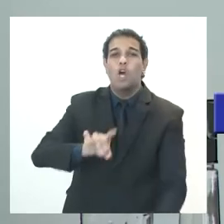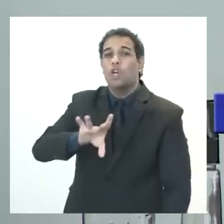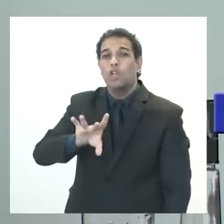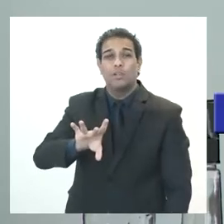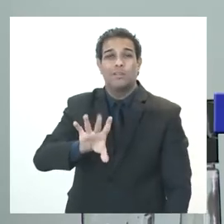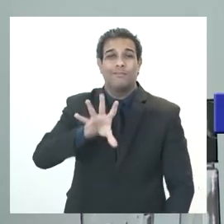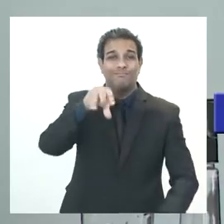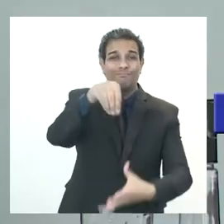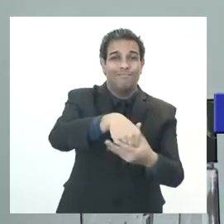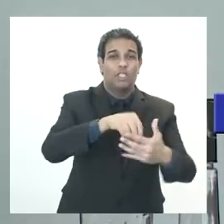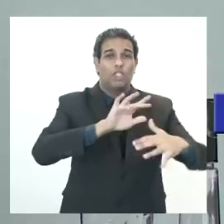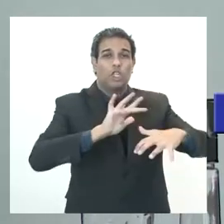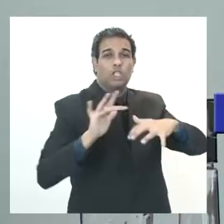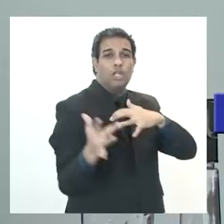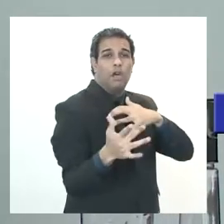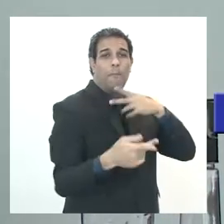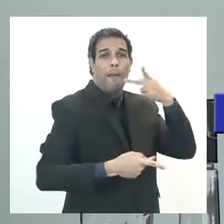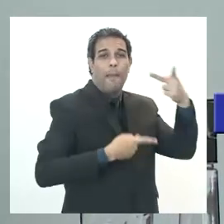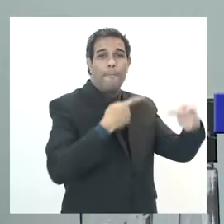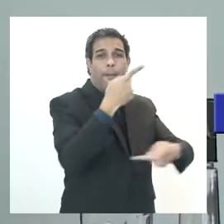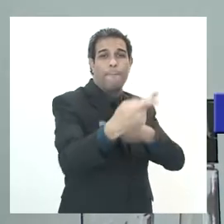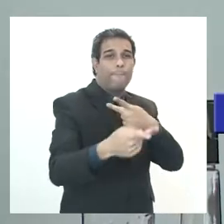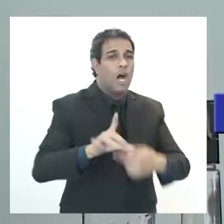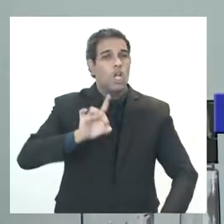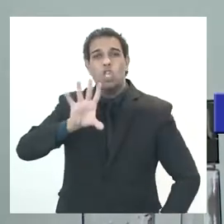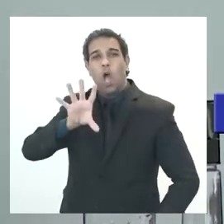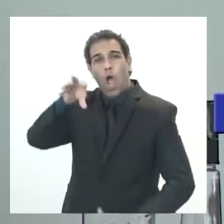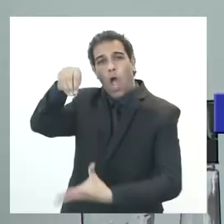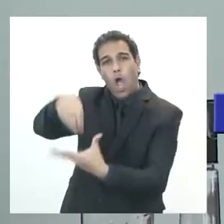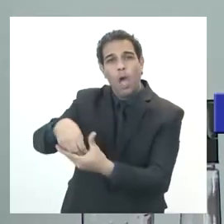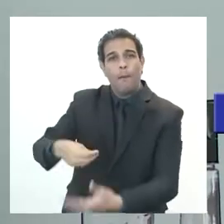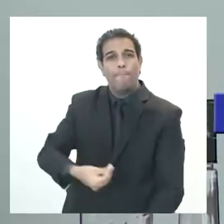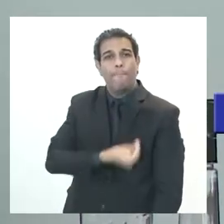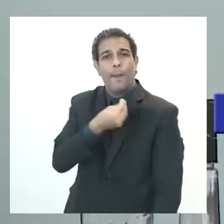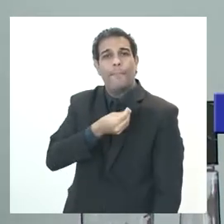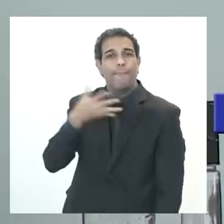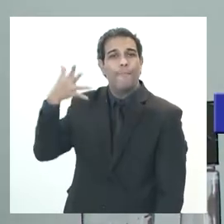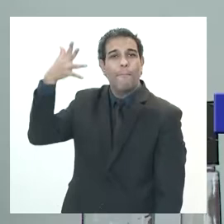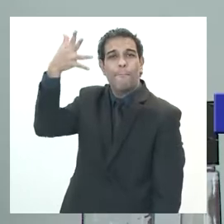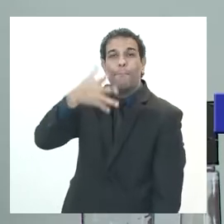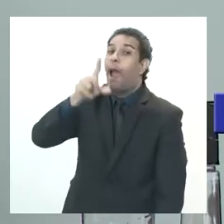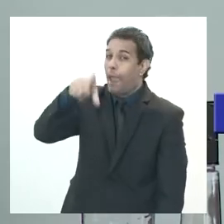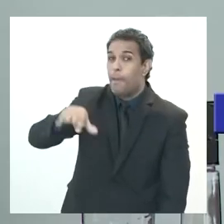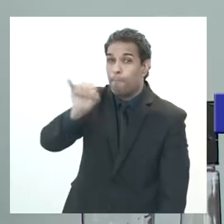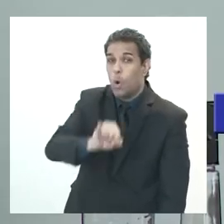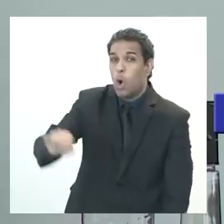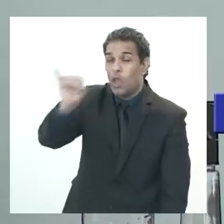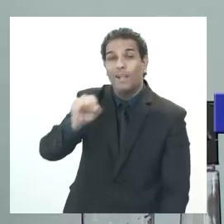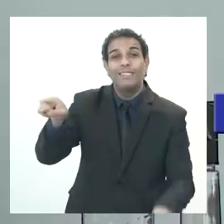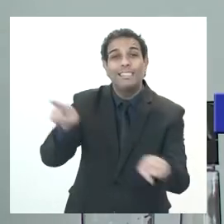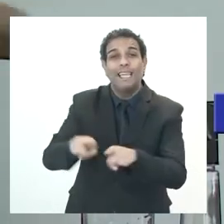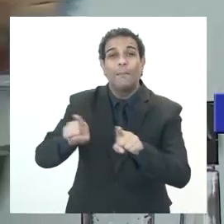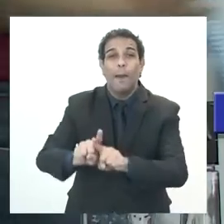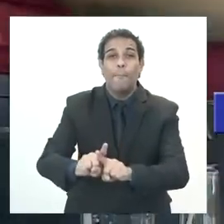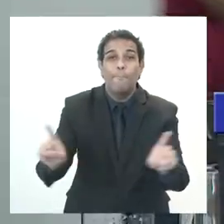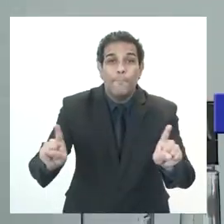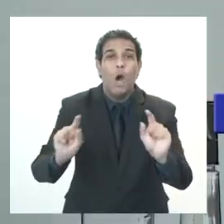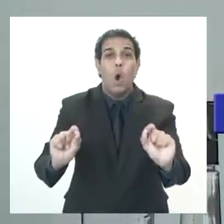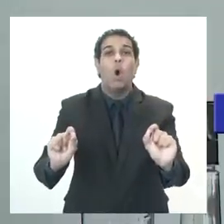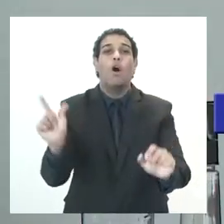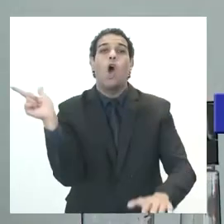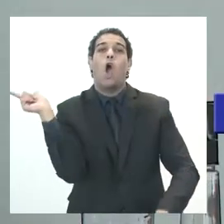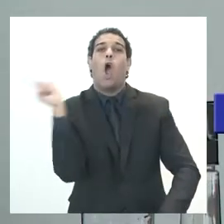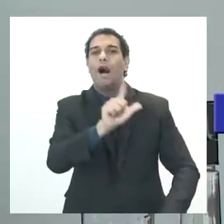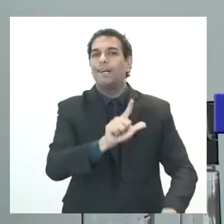ficarmos nas redes sociais não basta participar do seminário que são importantíssimos acho que a gente